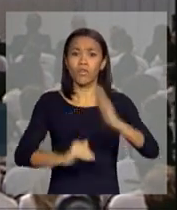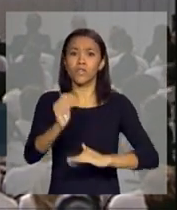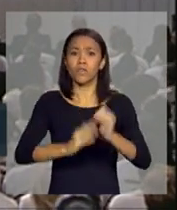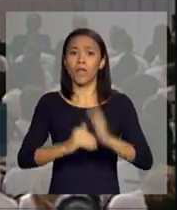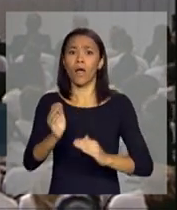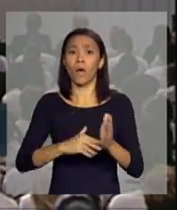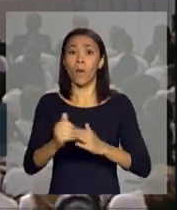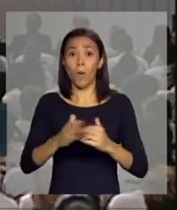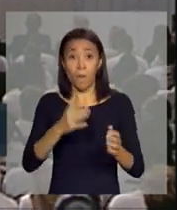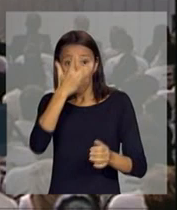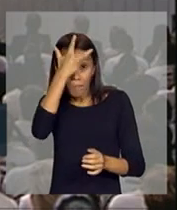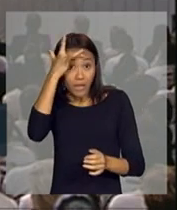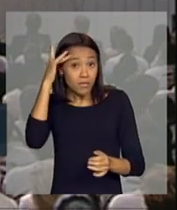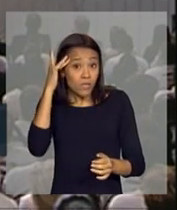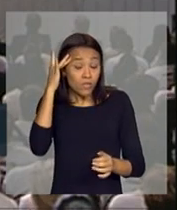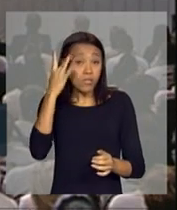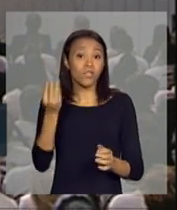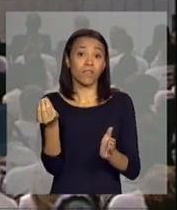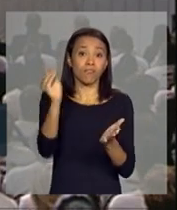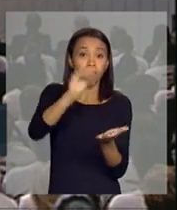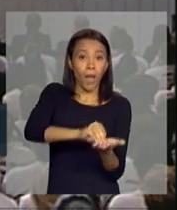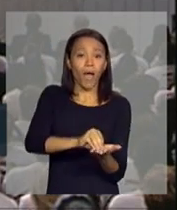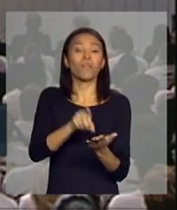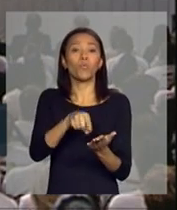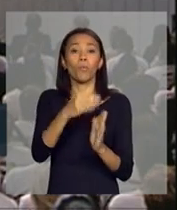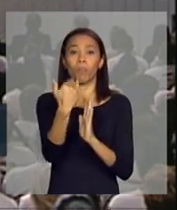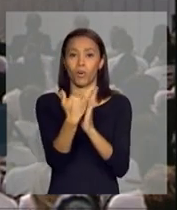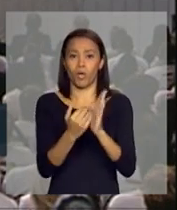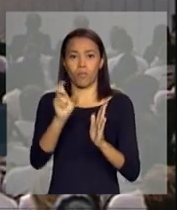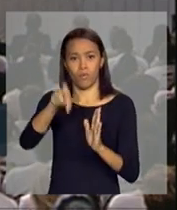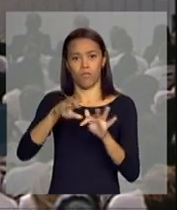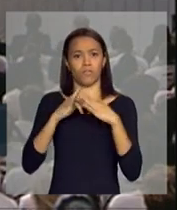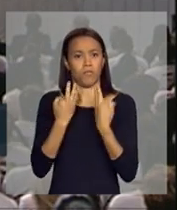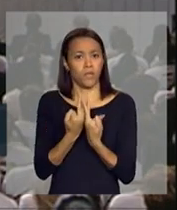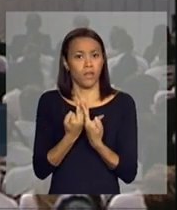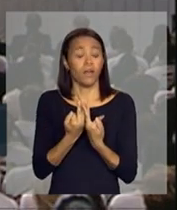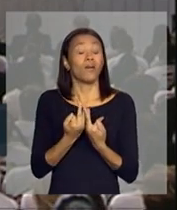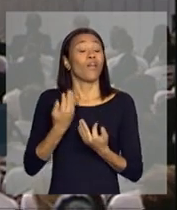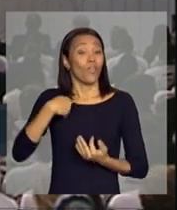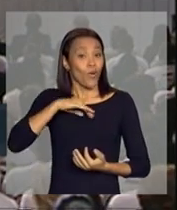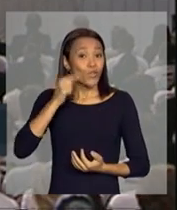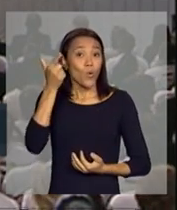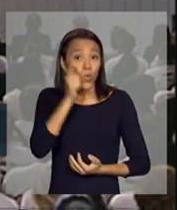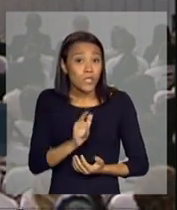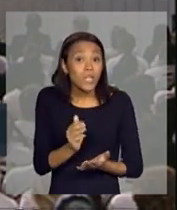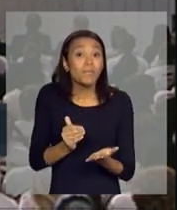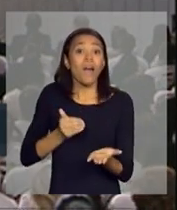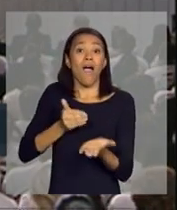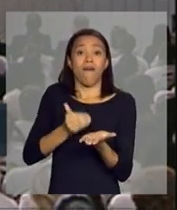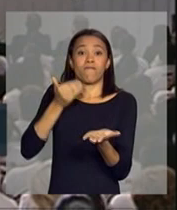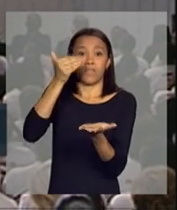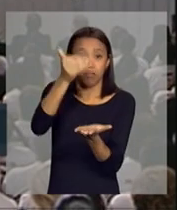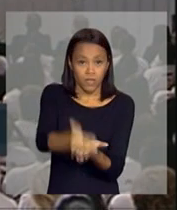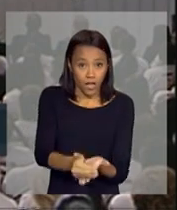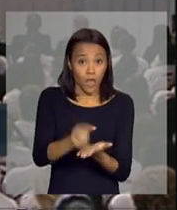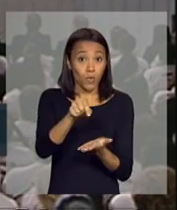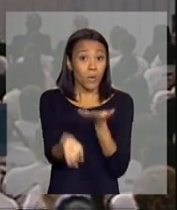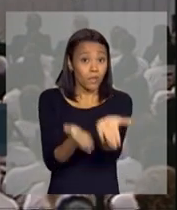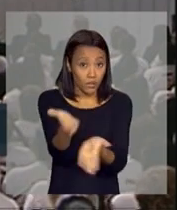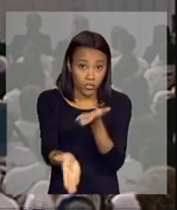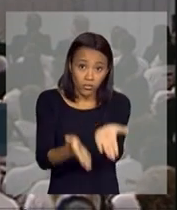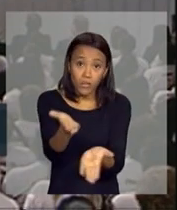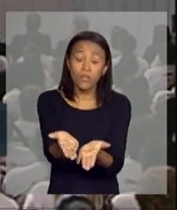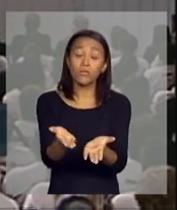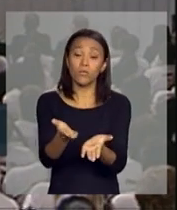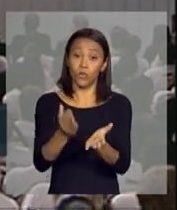para o pessoal do Bolsa Família? O grande desafio, como nós conseguimos avançar em relação ao atendimento do Bolsa Família e